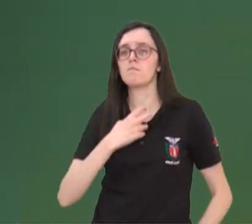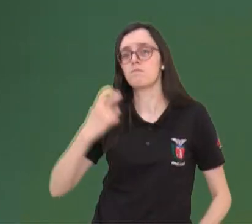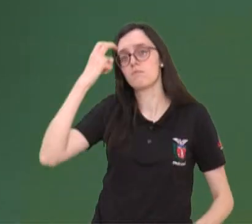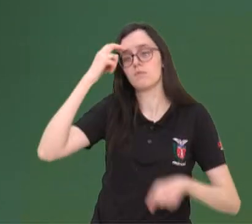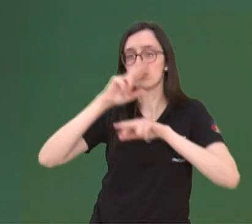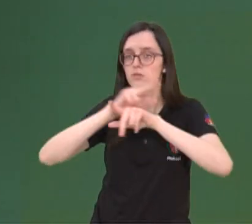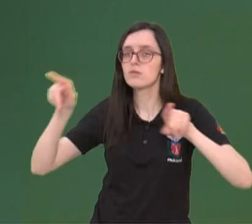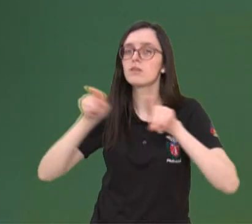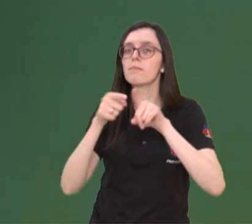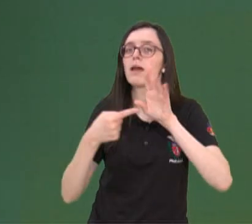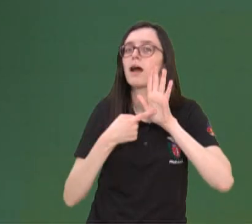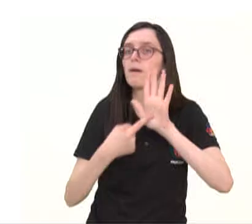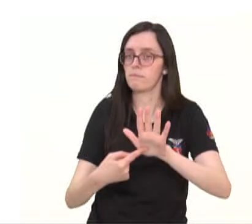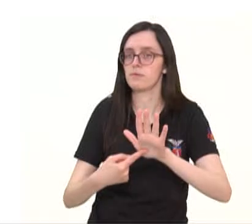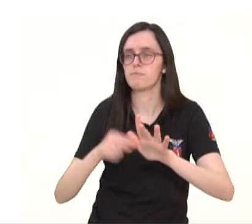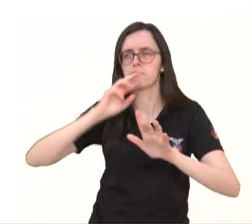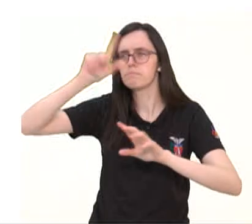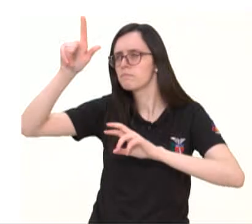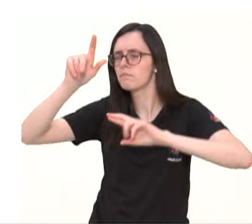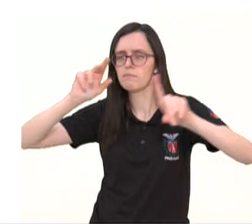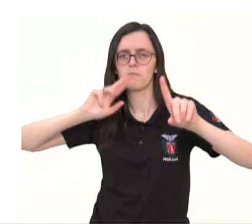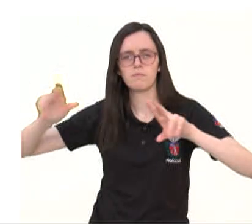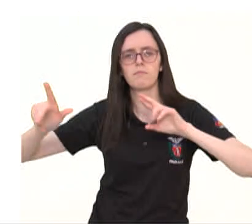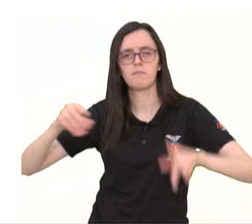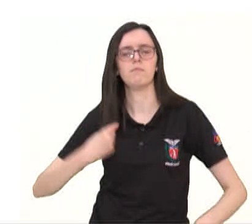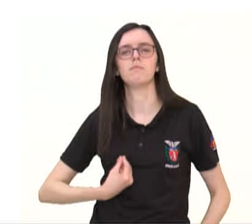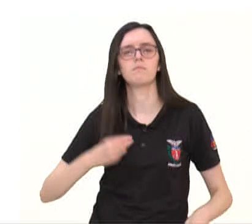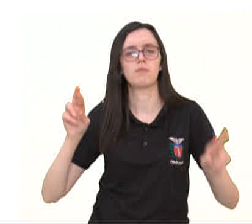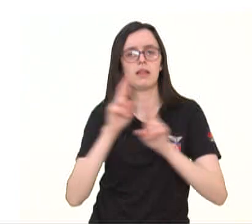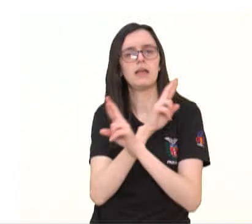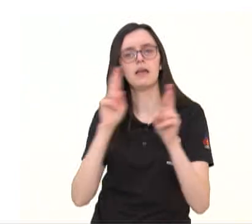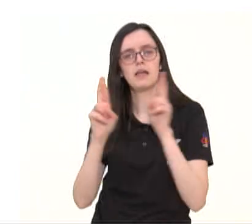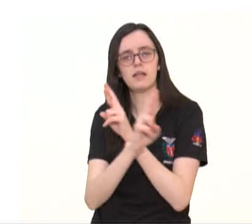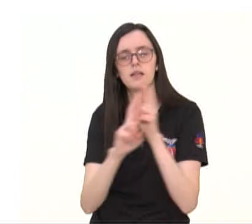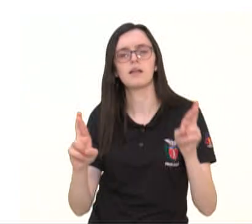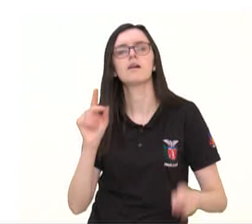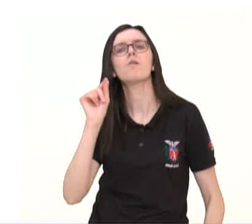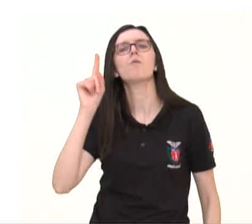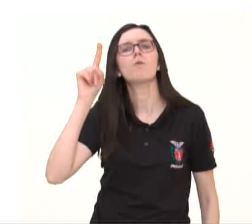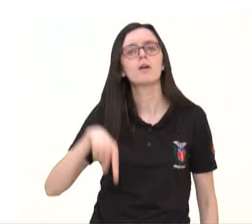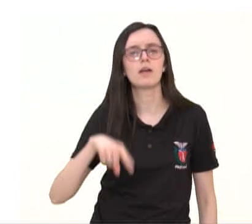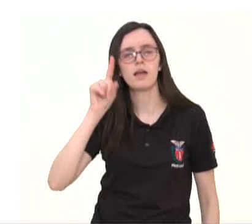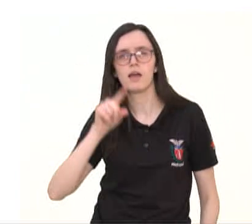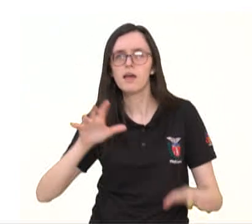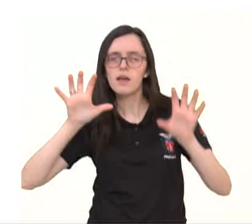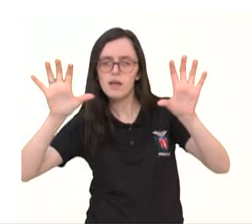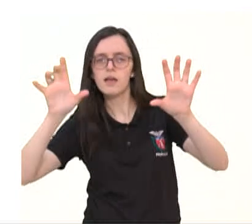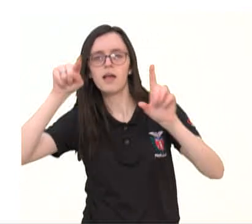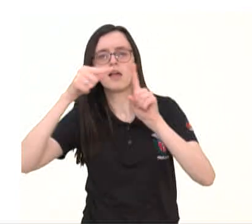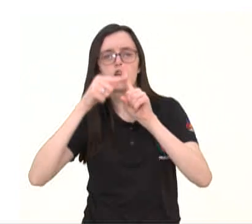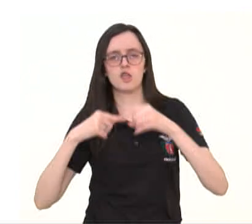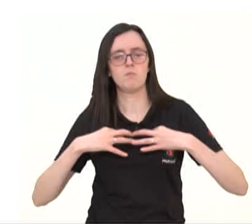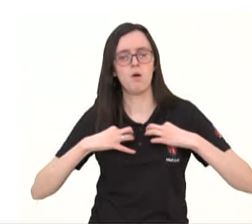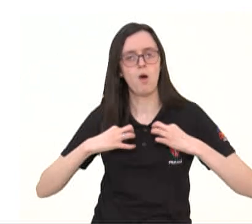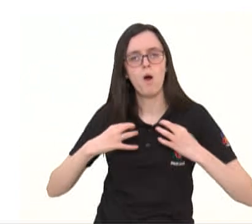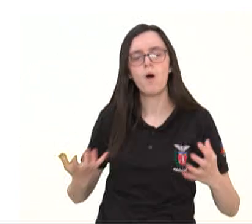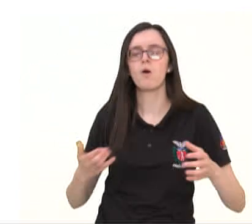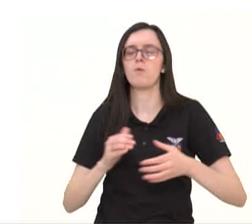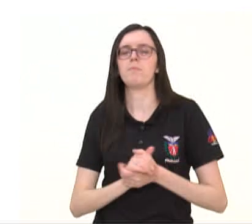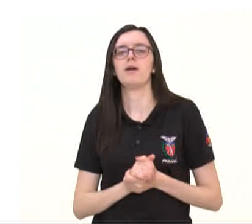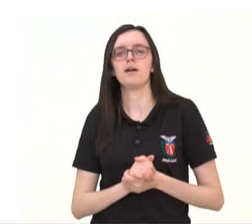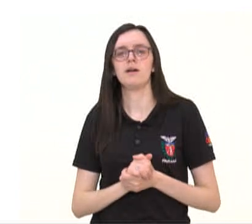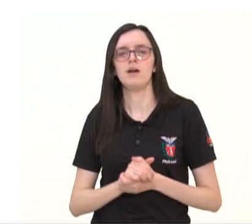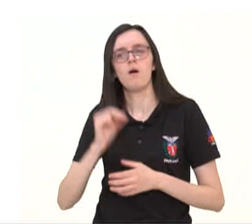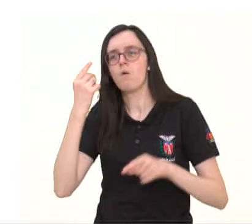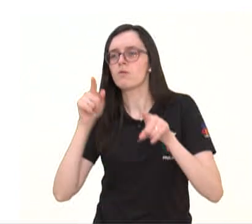e de apresentação que está diretamente relacionado, então, a esse tipo de vestimento, ou